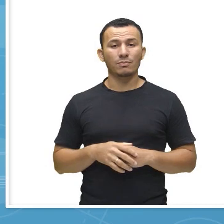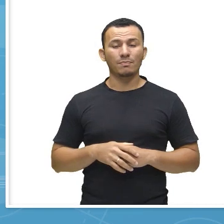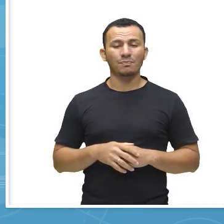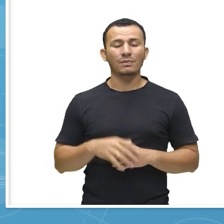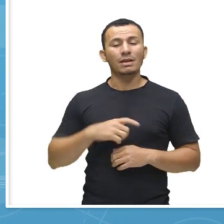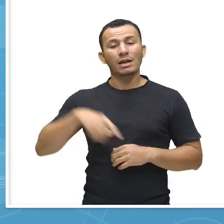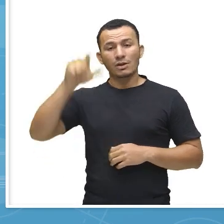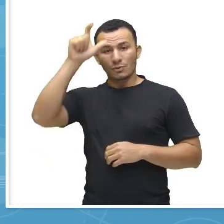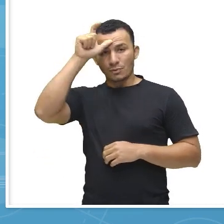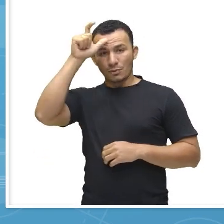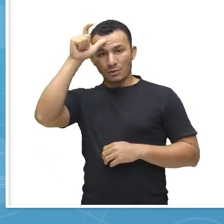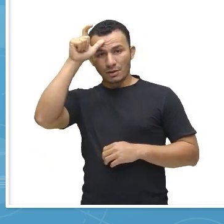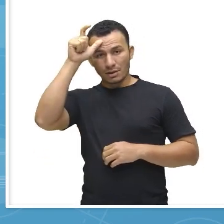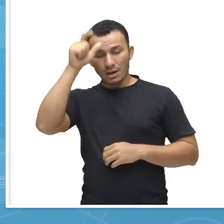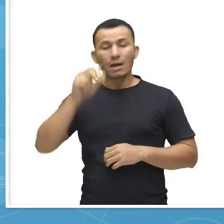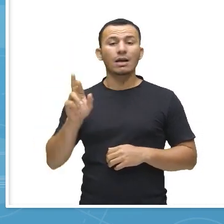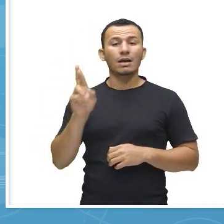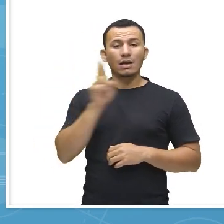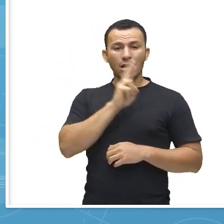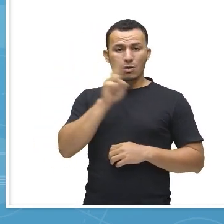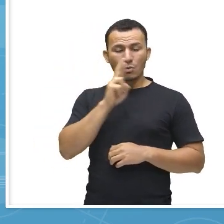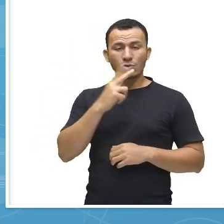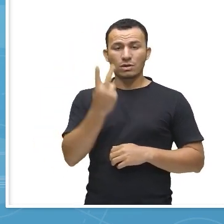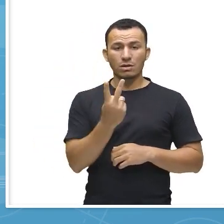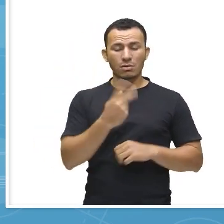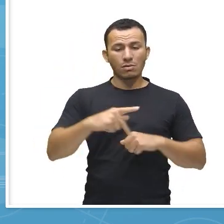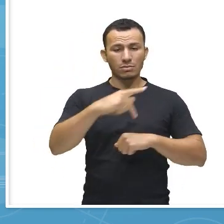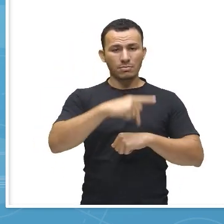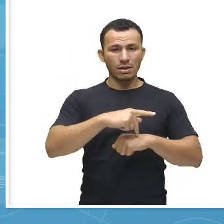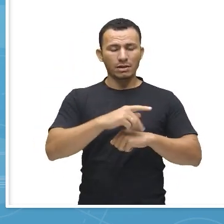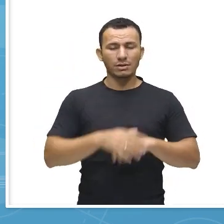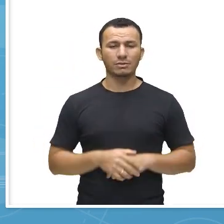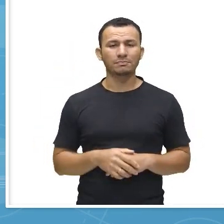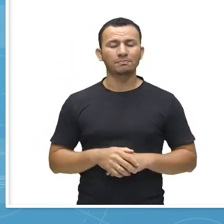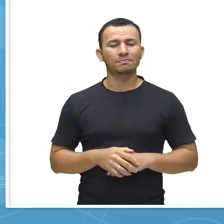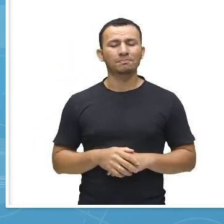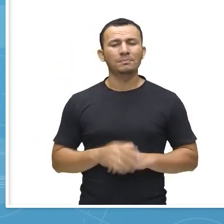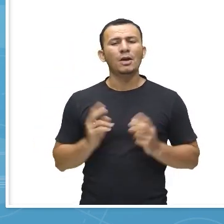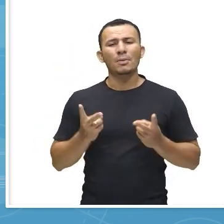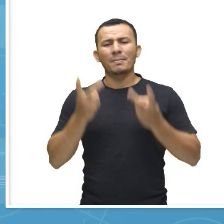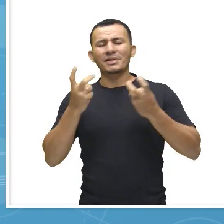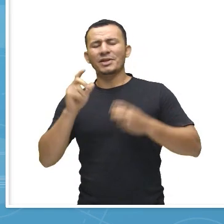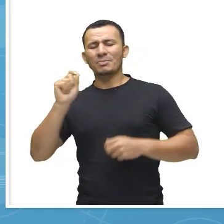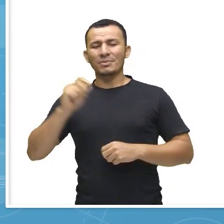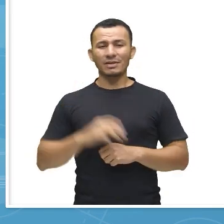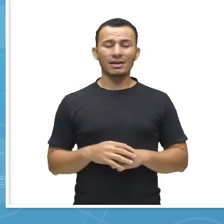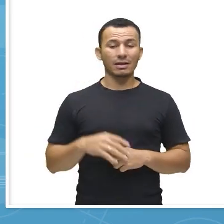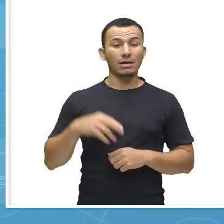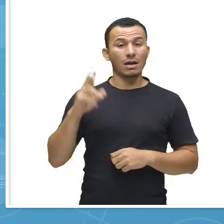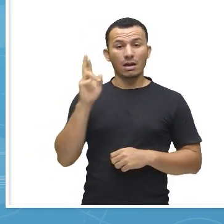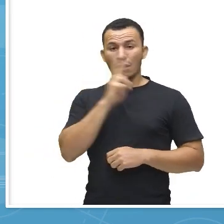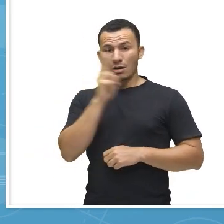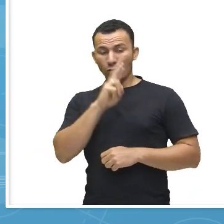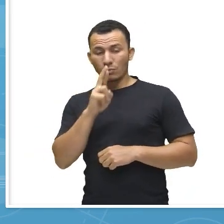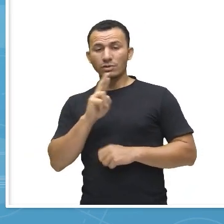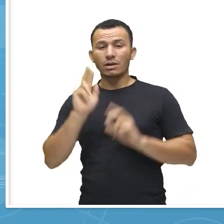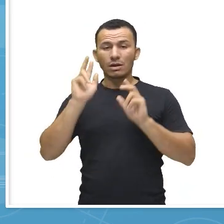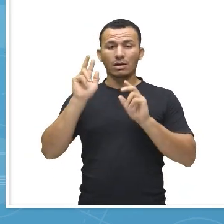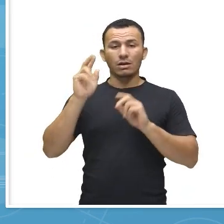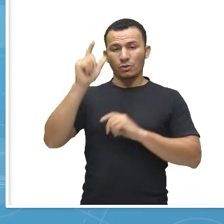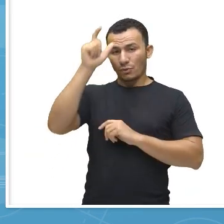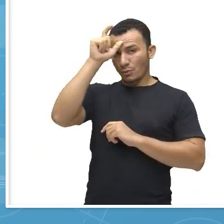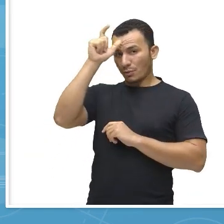e a Rússia, principalmente. O interessante desses dois países é que tanto a Rússia quanto a Turquia estão